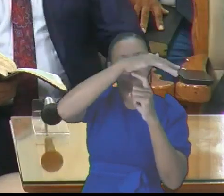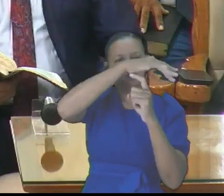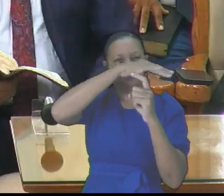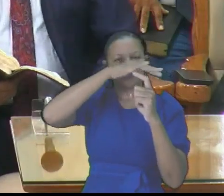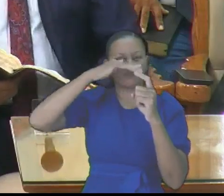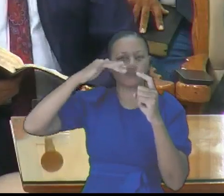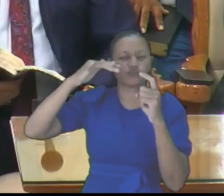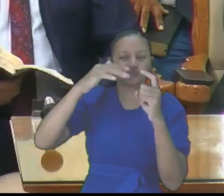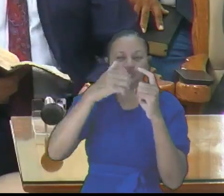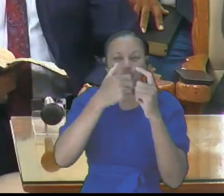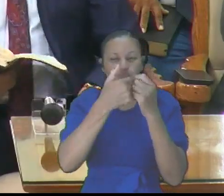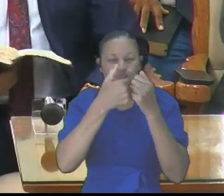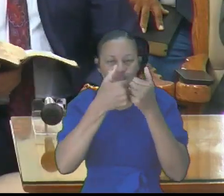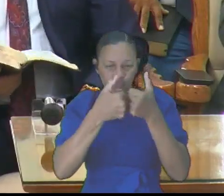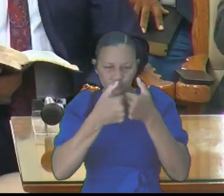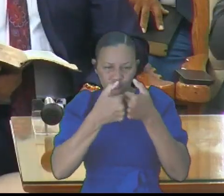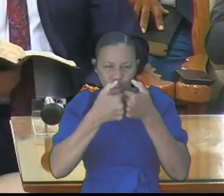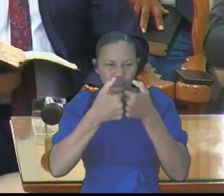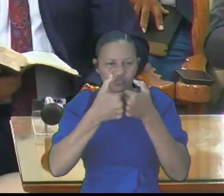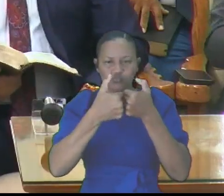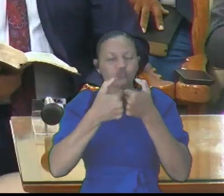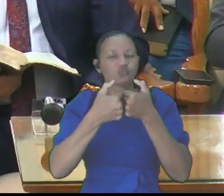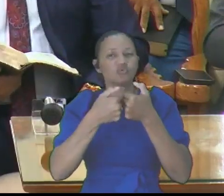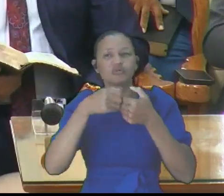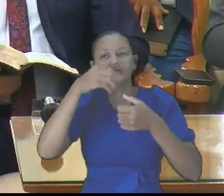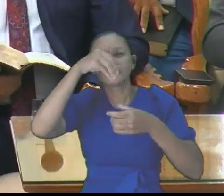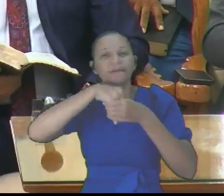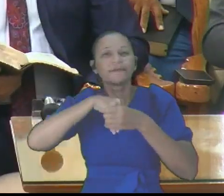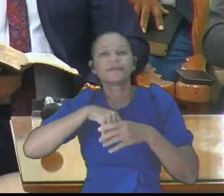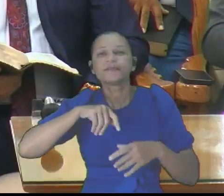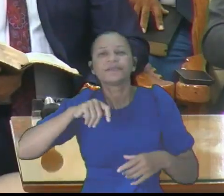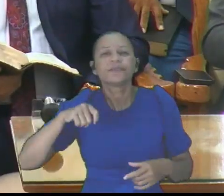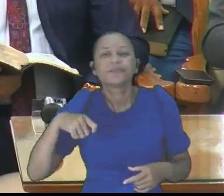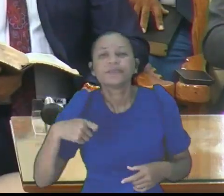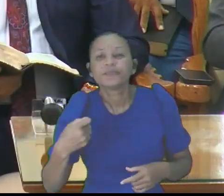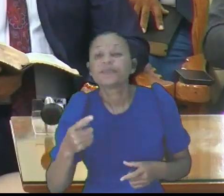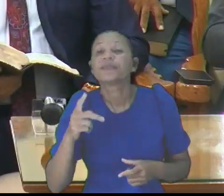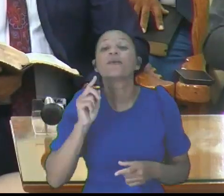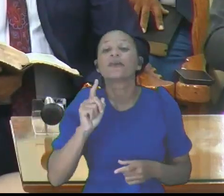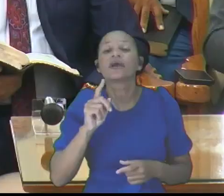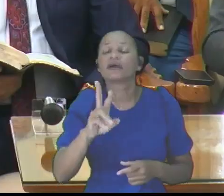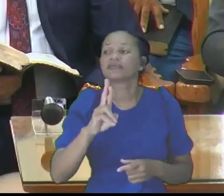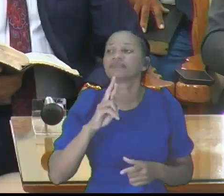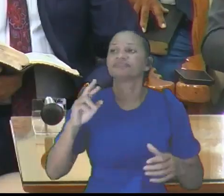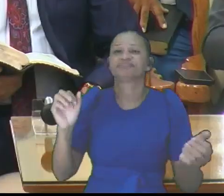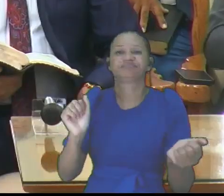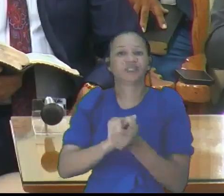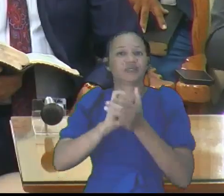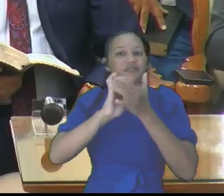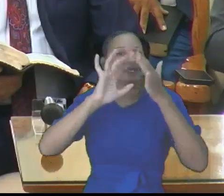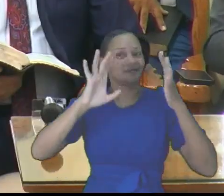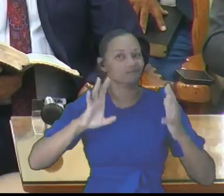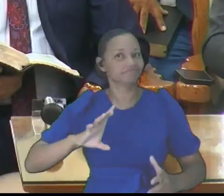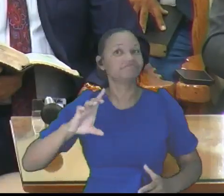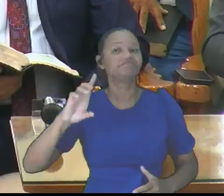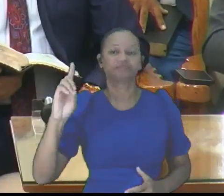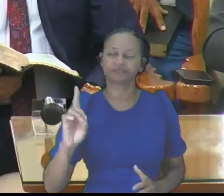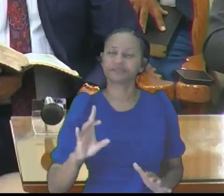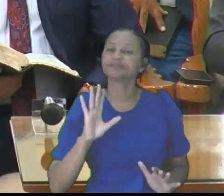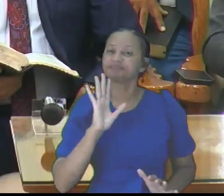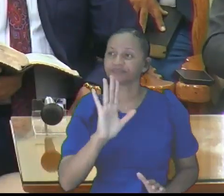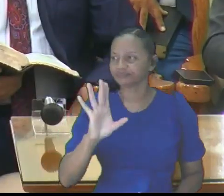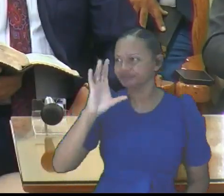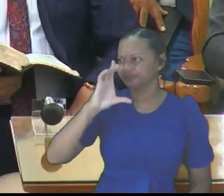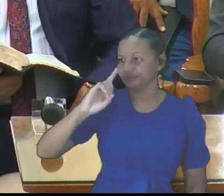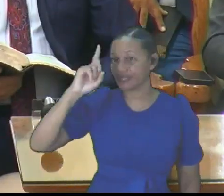que estava lá dentro do tabernáculo? Quem era? Quem era, irmãos? A glória de quem? De Deus. Aí